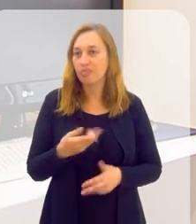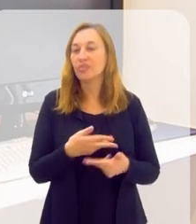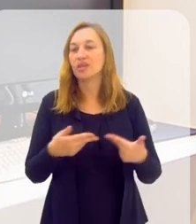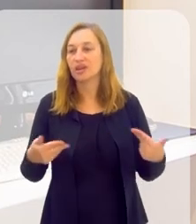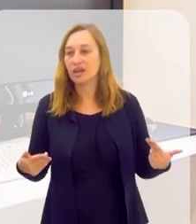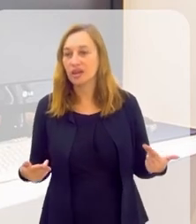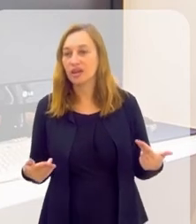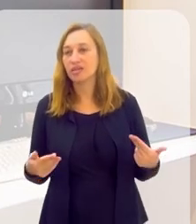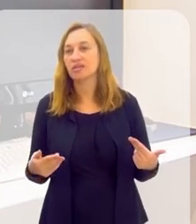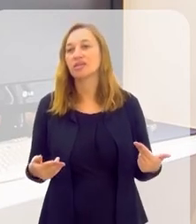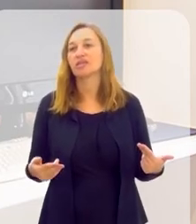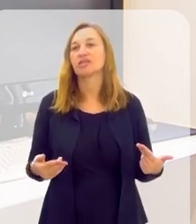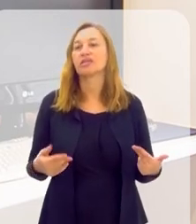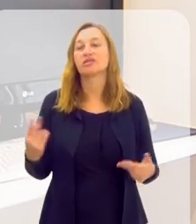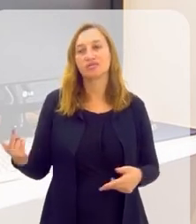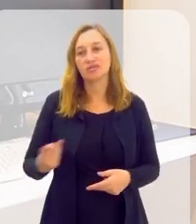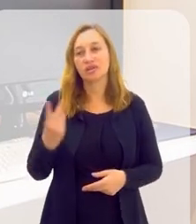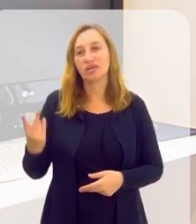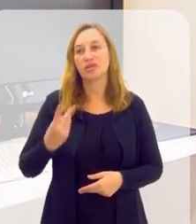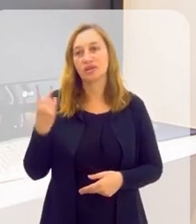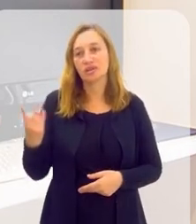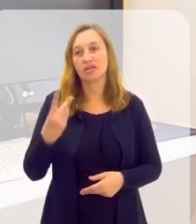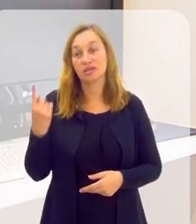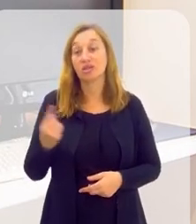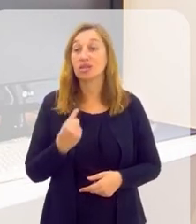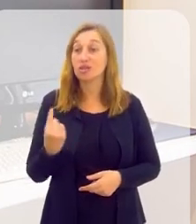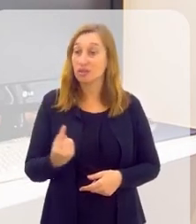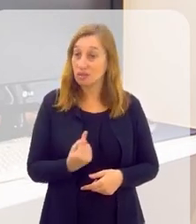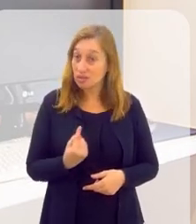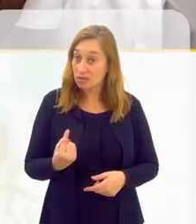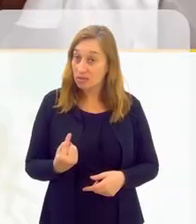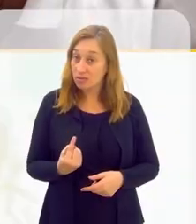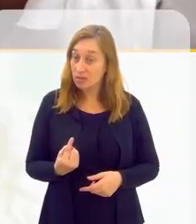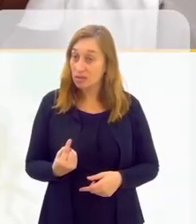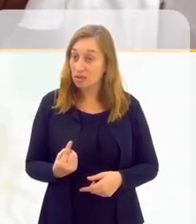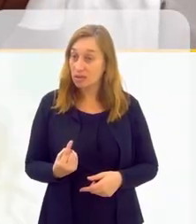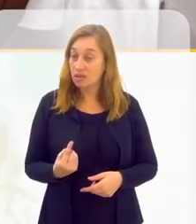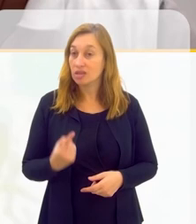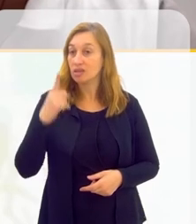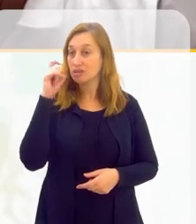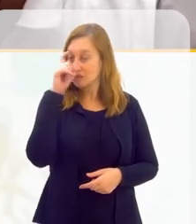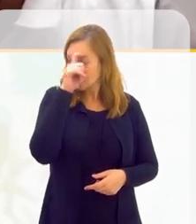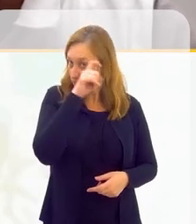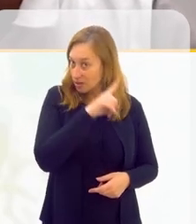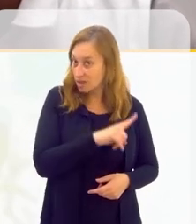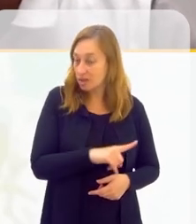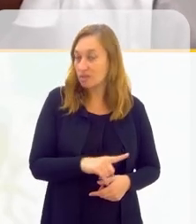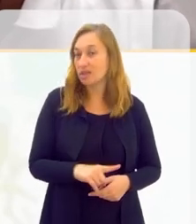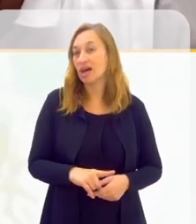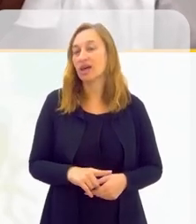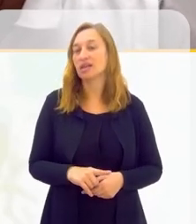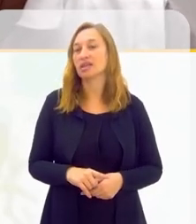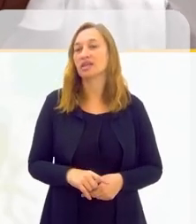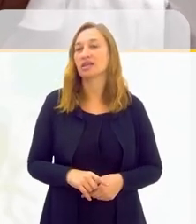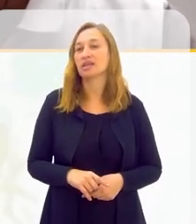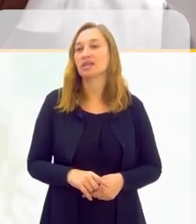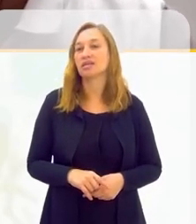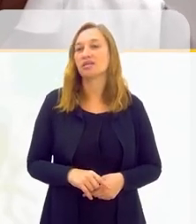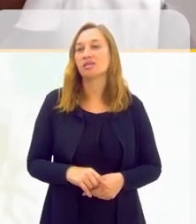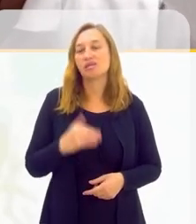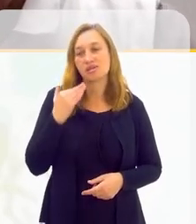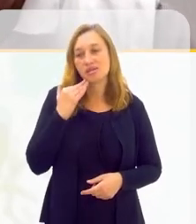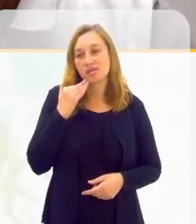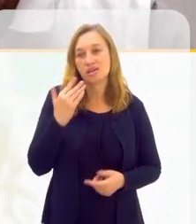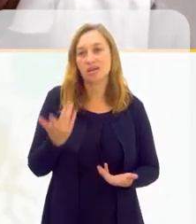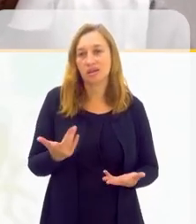gente várias Claro. coisas de alto valor e que a gente, com um gesso aí, porque a gente vai sendo engessado, né,